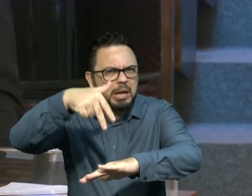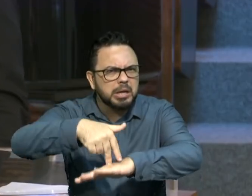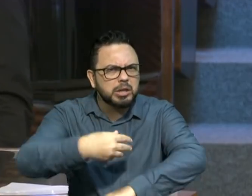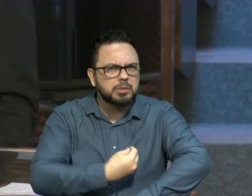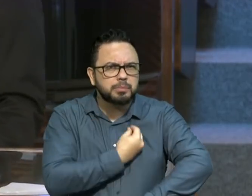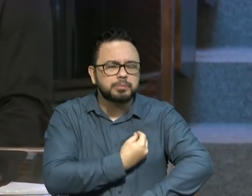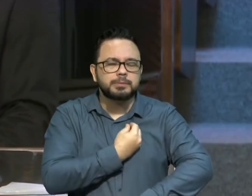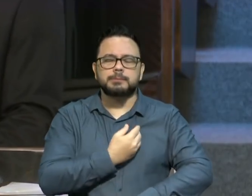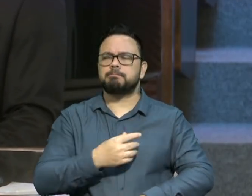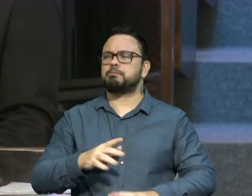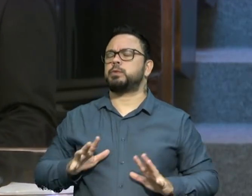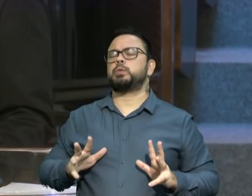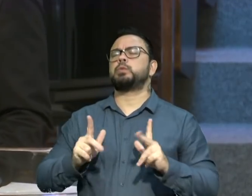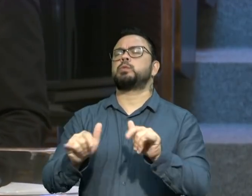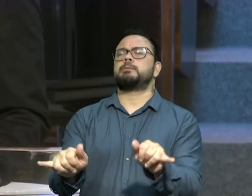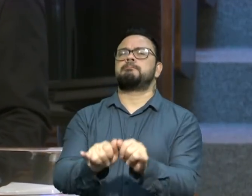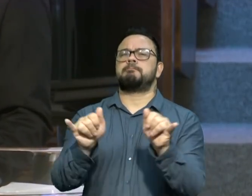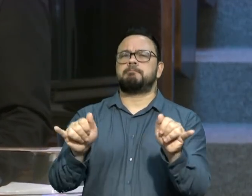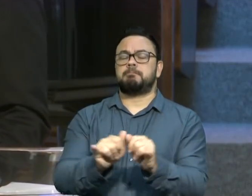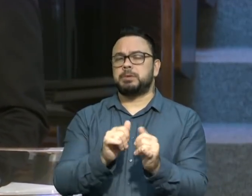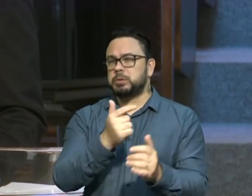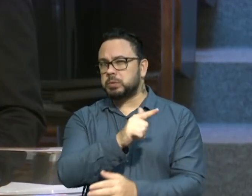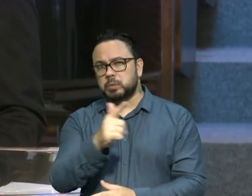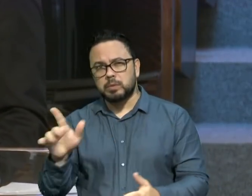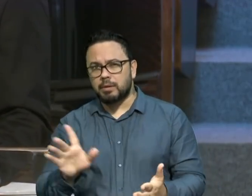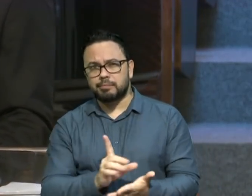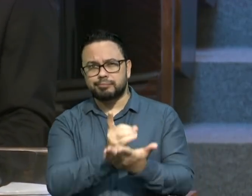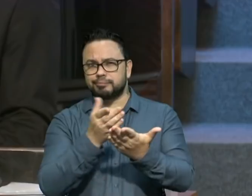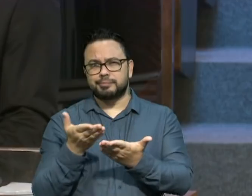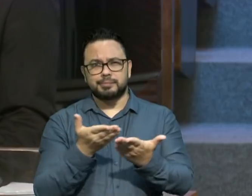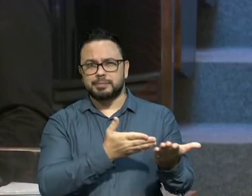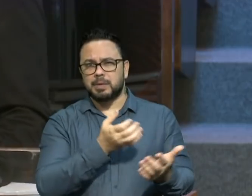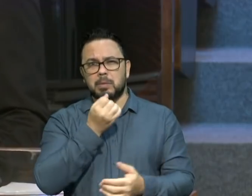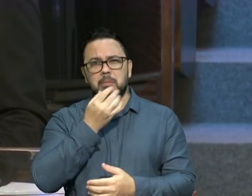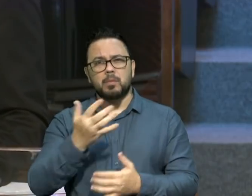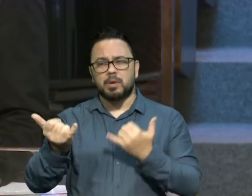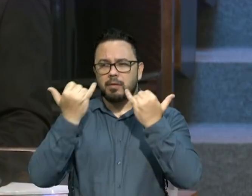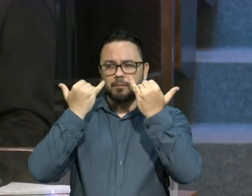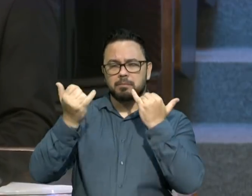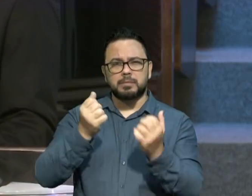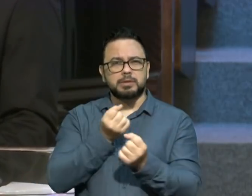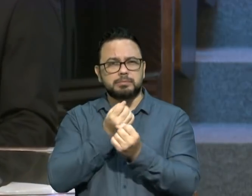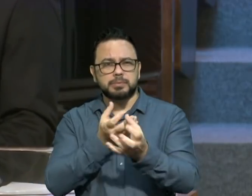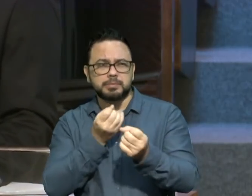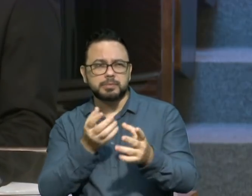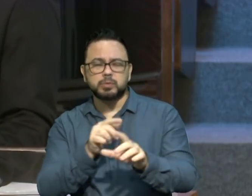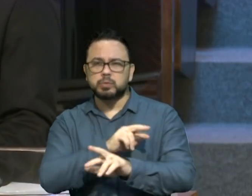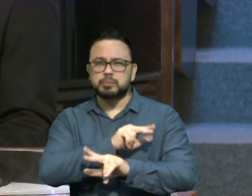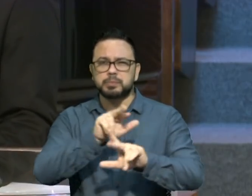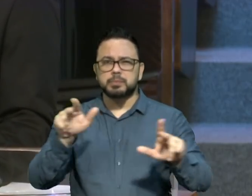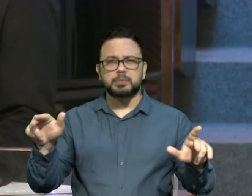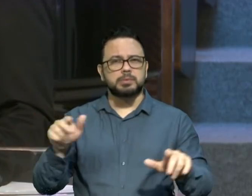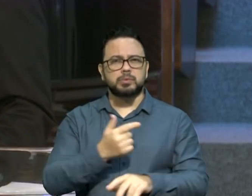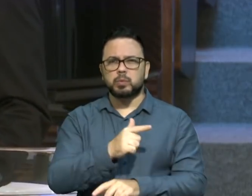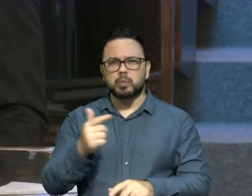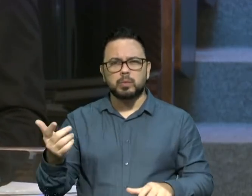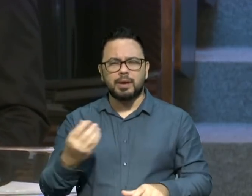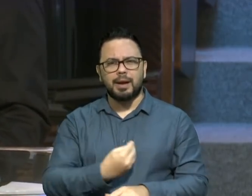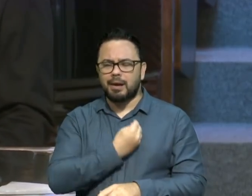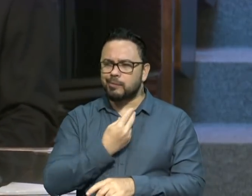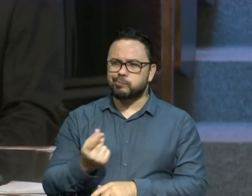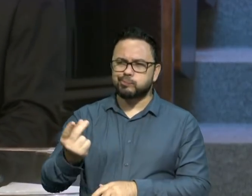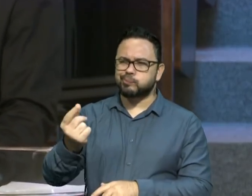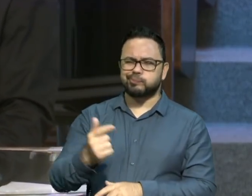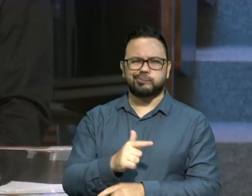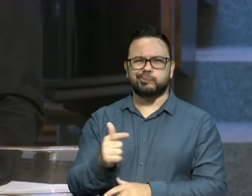vão e não existe Evangelho não existe Boas Novas não existe vida eterna e não existe